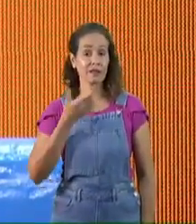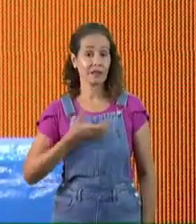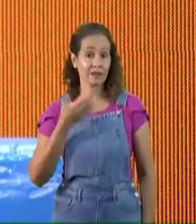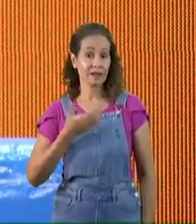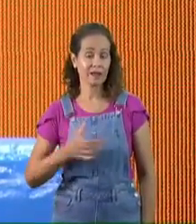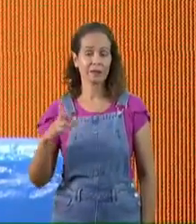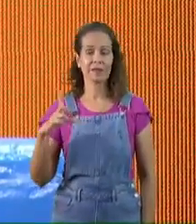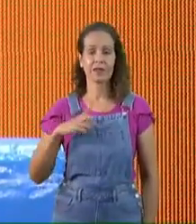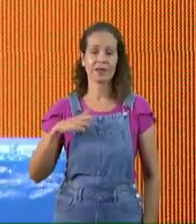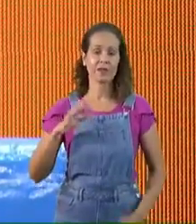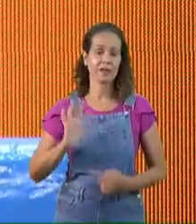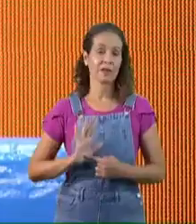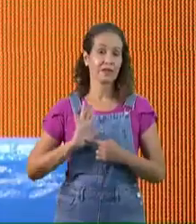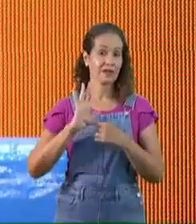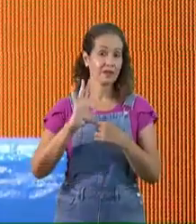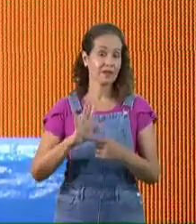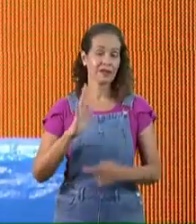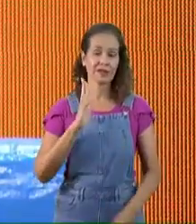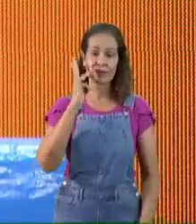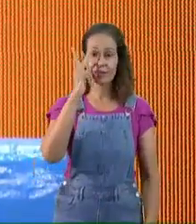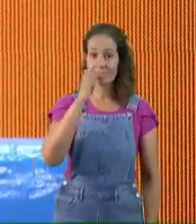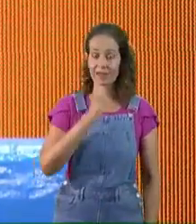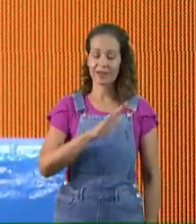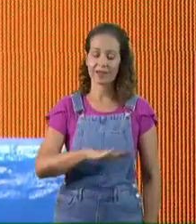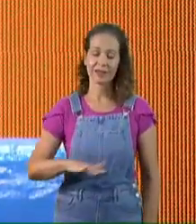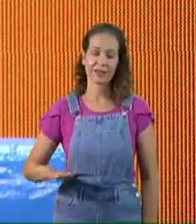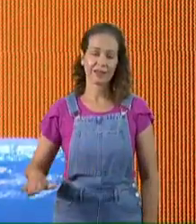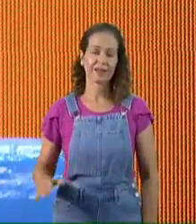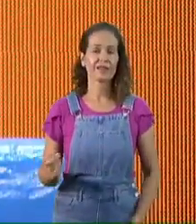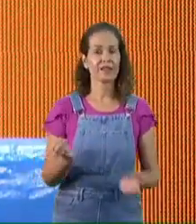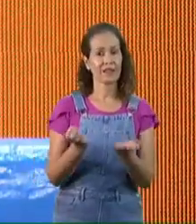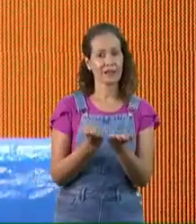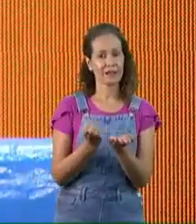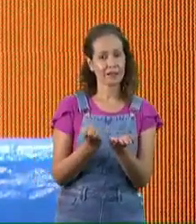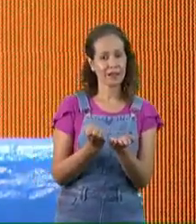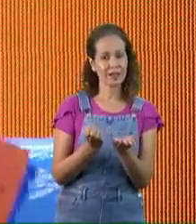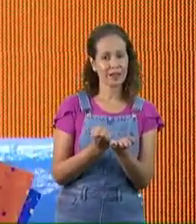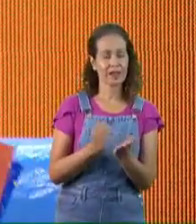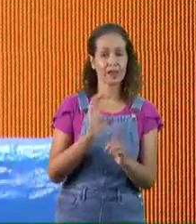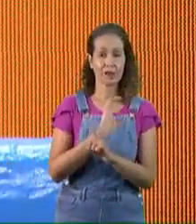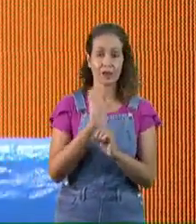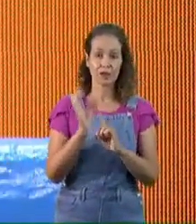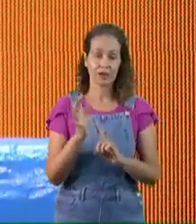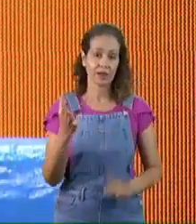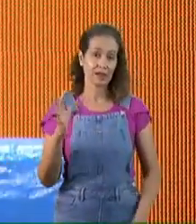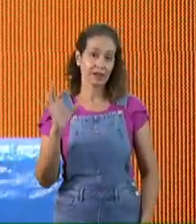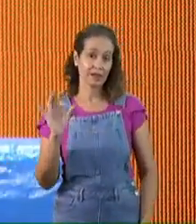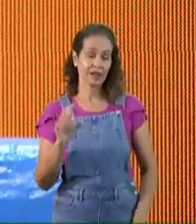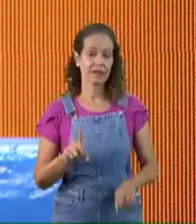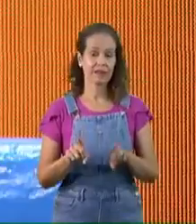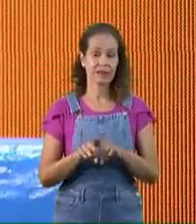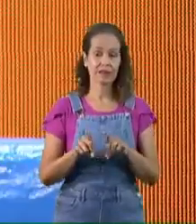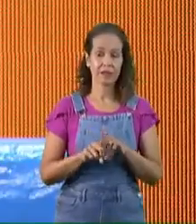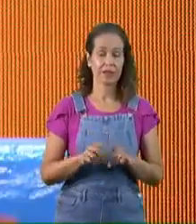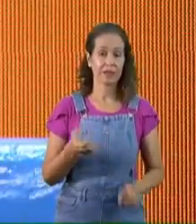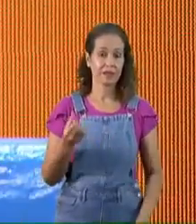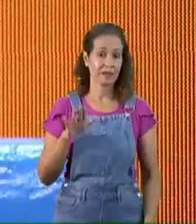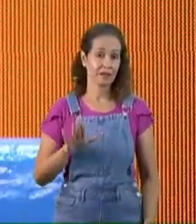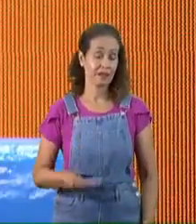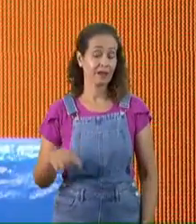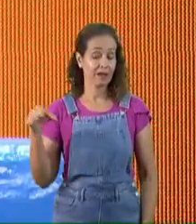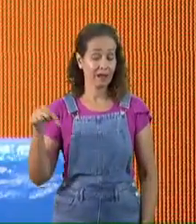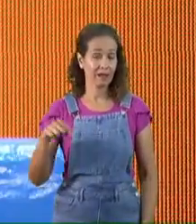nós vamos ter uma apresentação muito linda aqui das crianças da escola bíblica, no culto das 10, no culto das 18, aqui